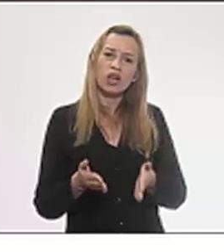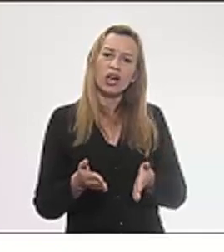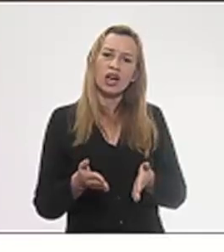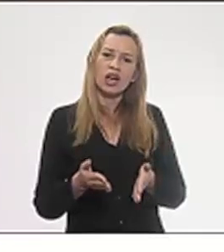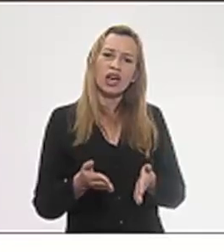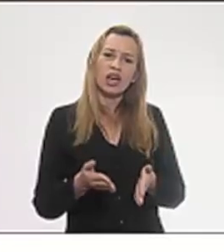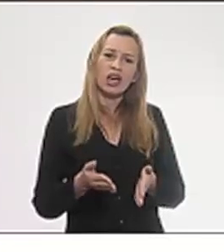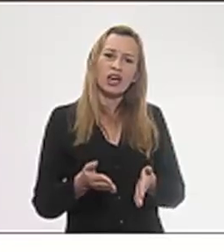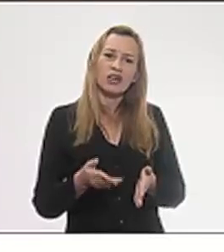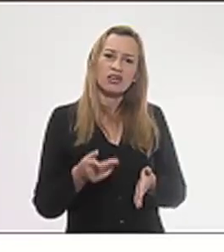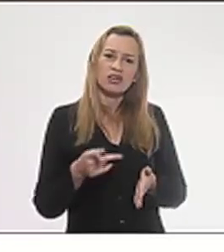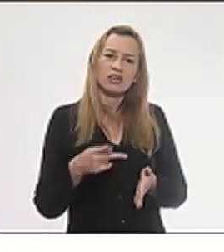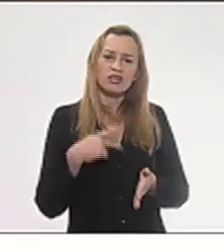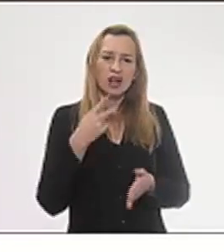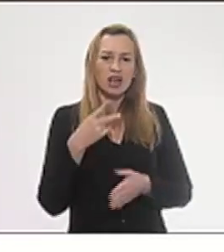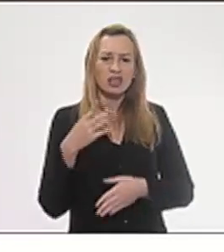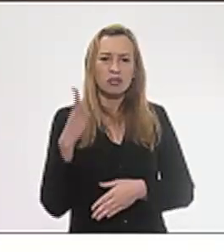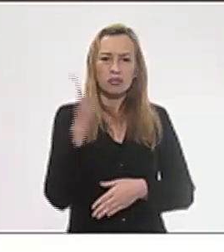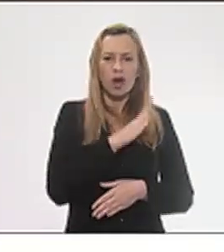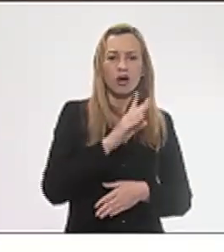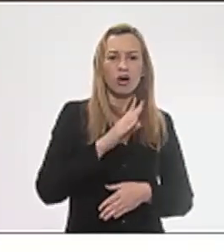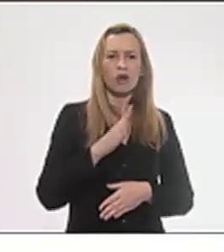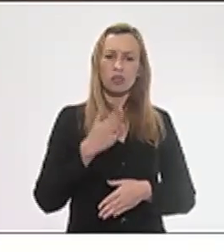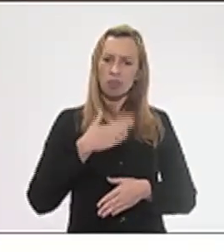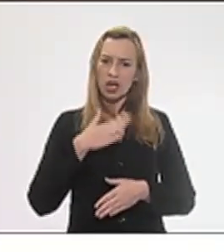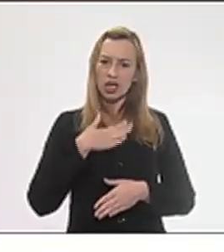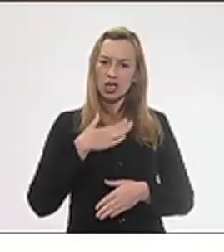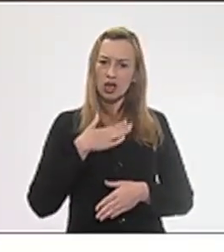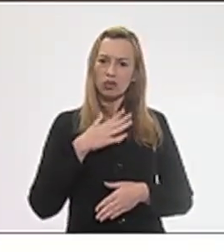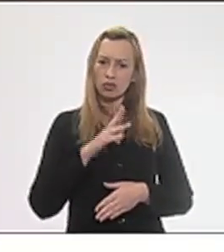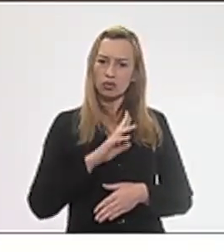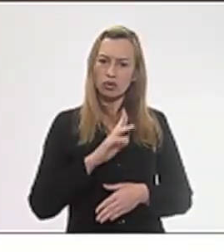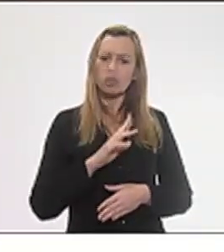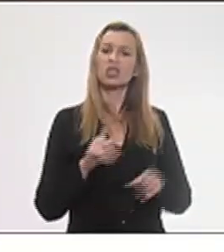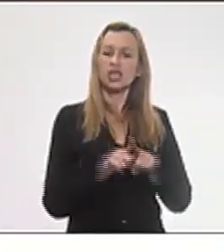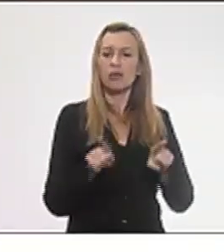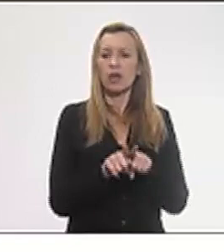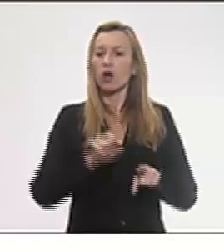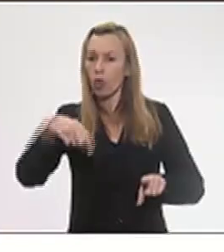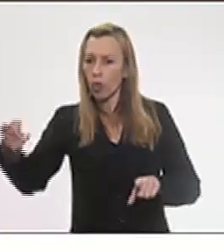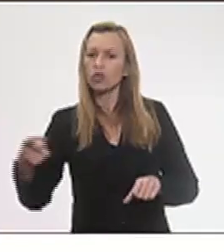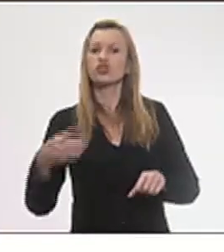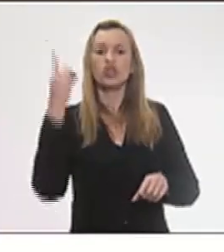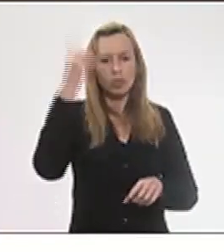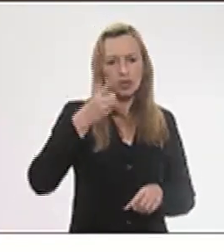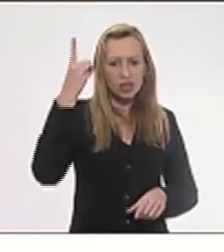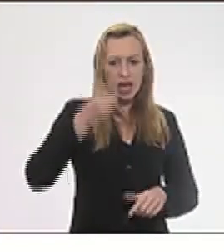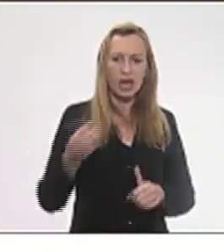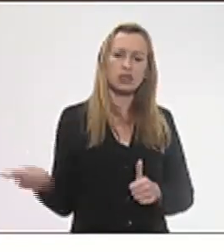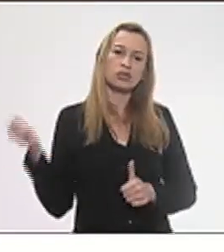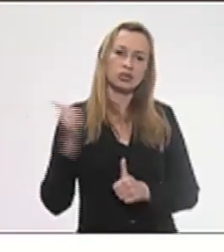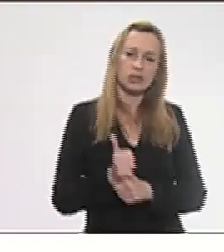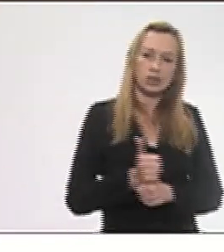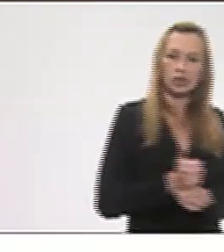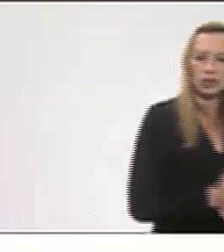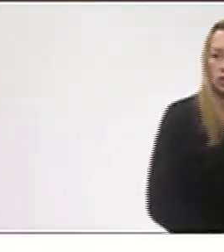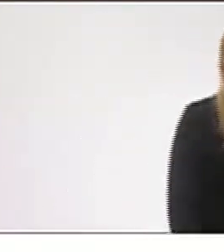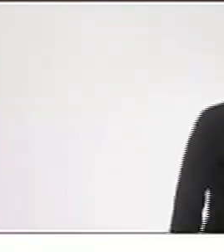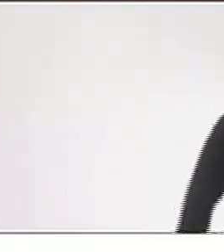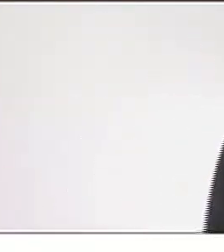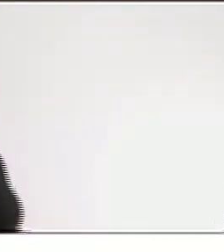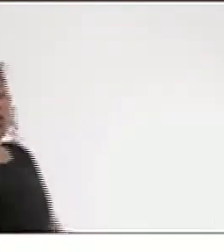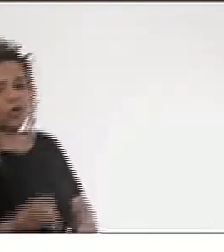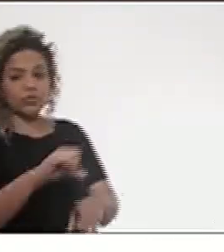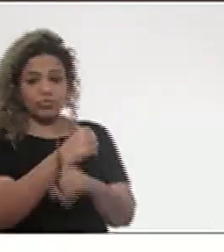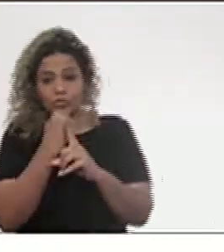só a minha pessoa, mas a pessoa de outros deputados, fazendo com que a sociedade venha ter um